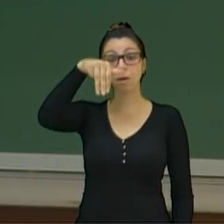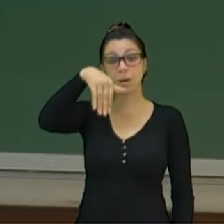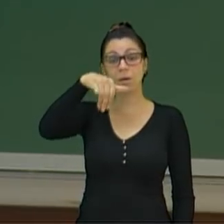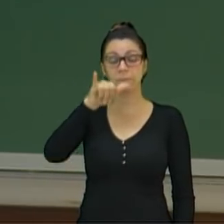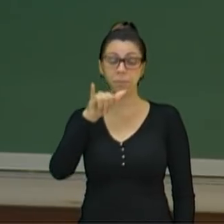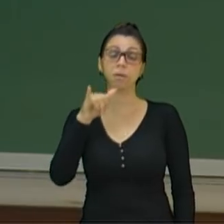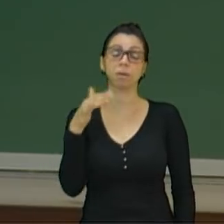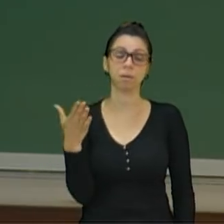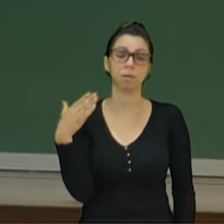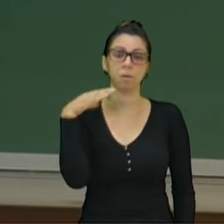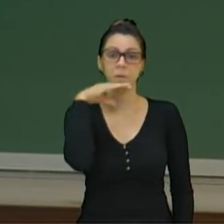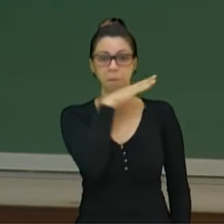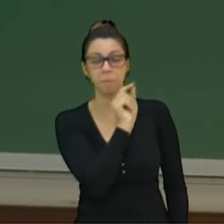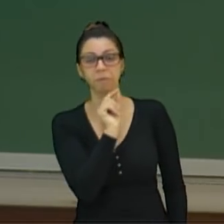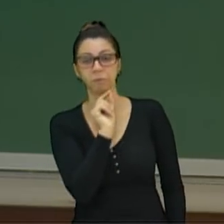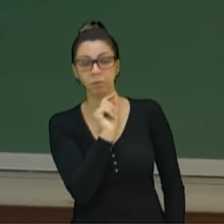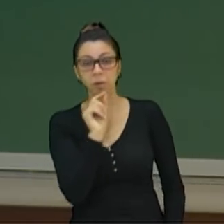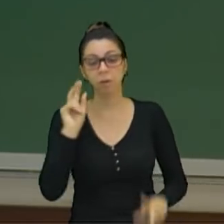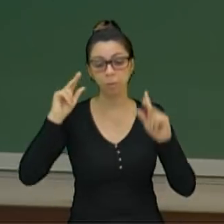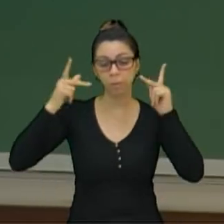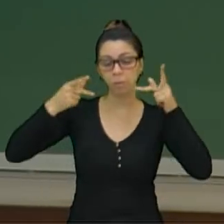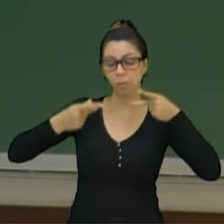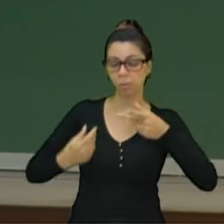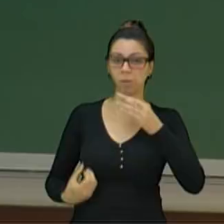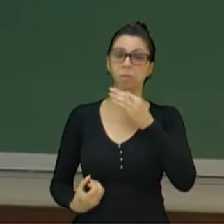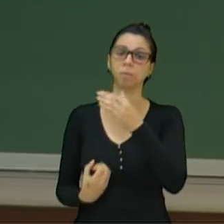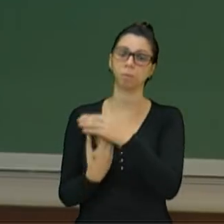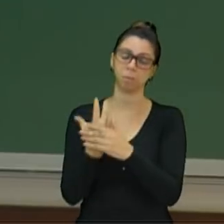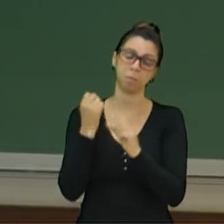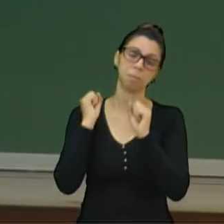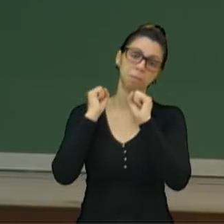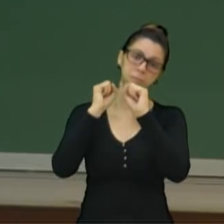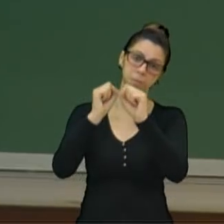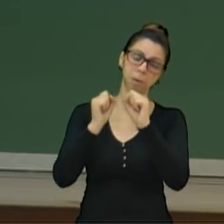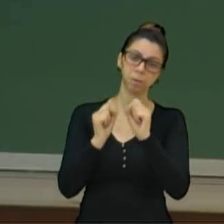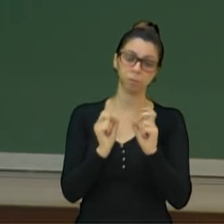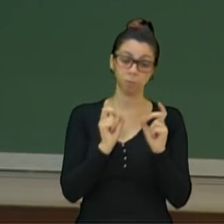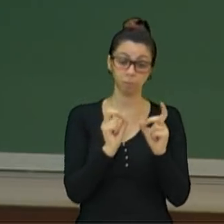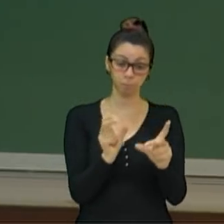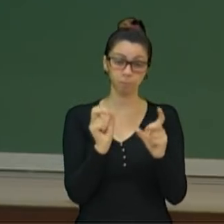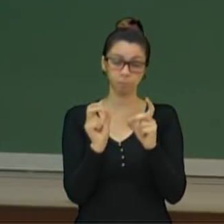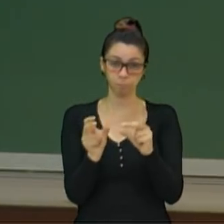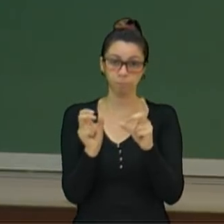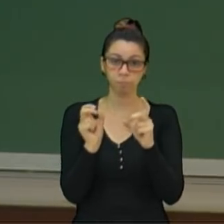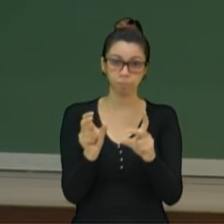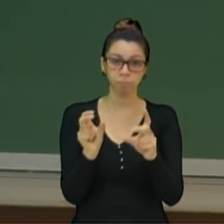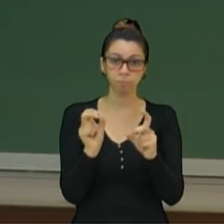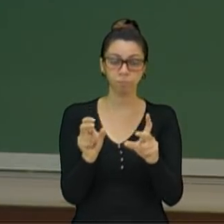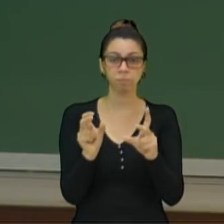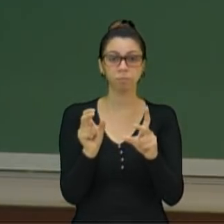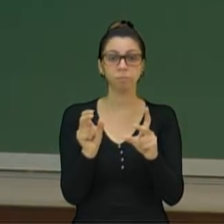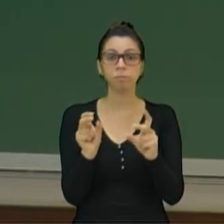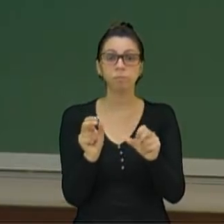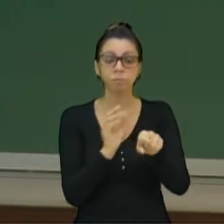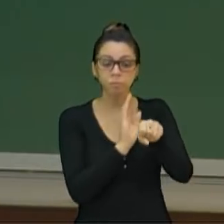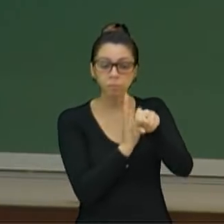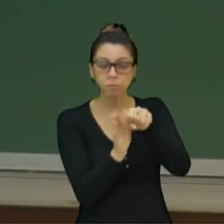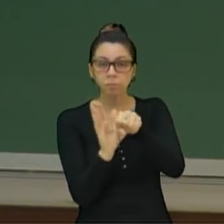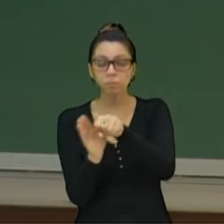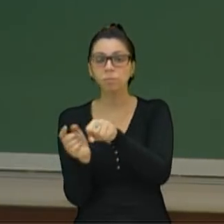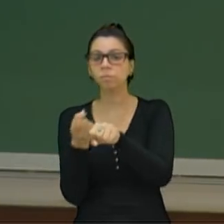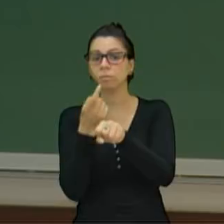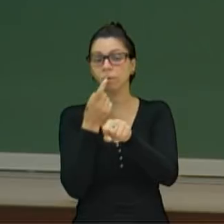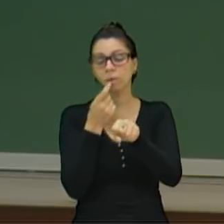criou o umami artificialmente, ele é vendido como glutamato monossódico e ele é vendido, tem um